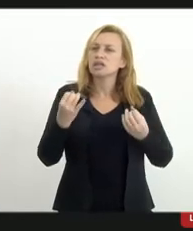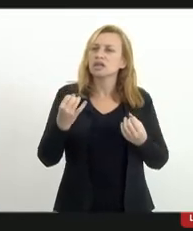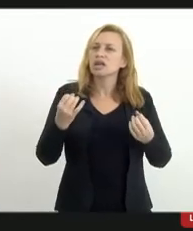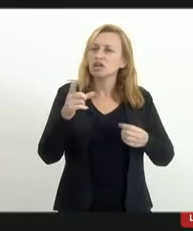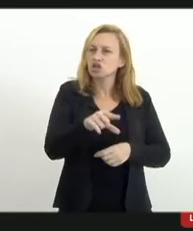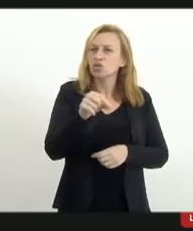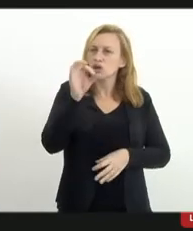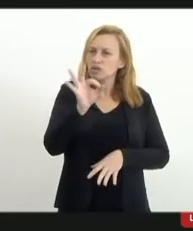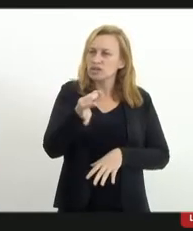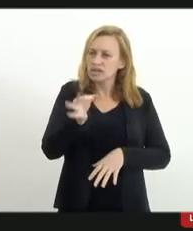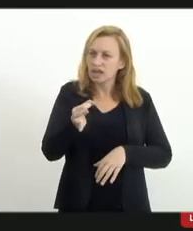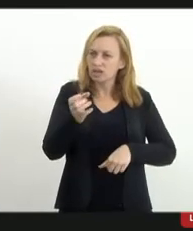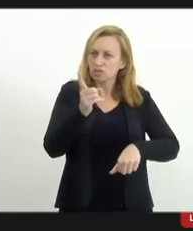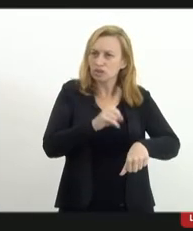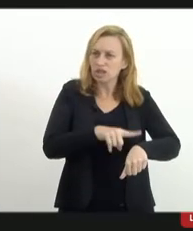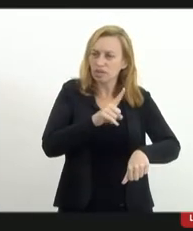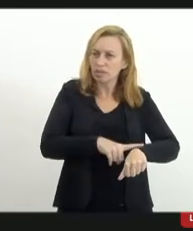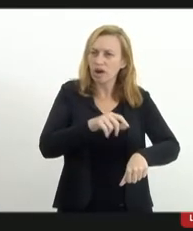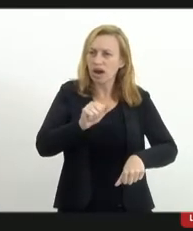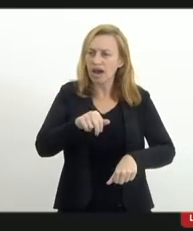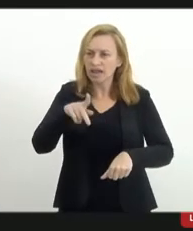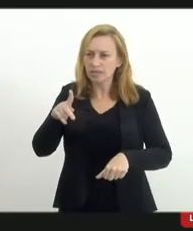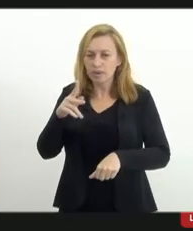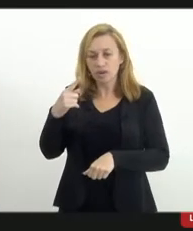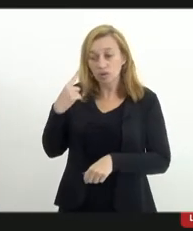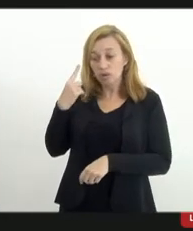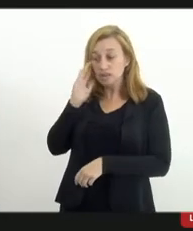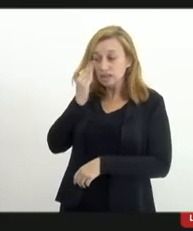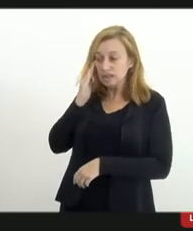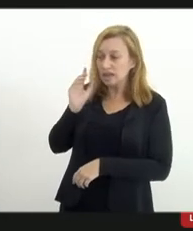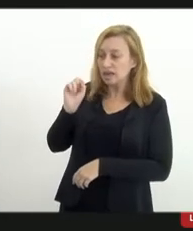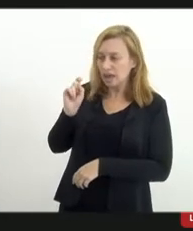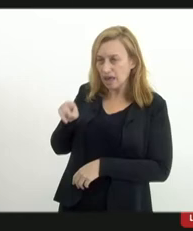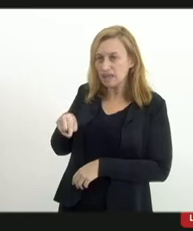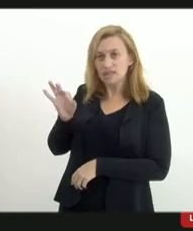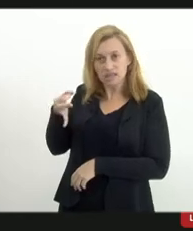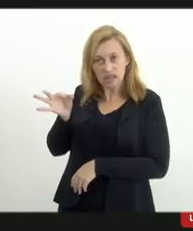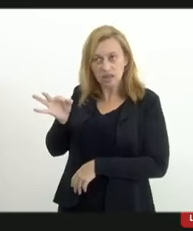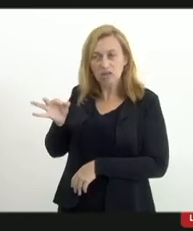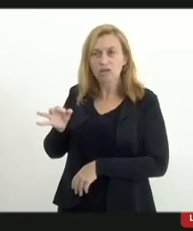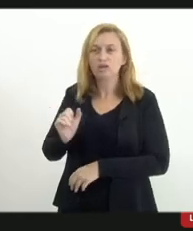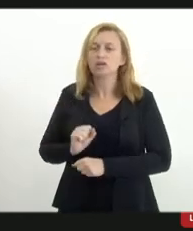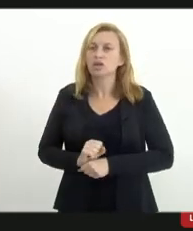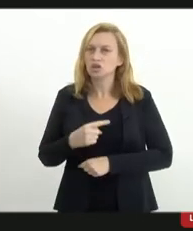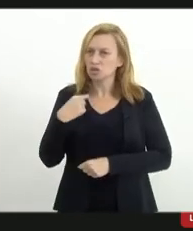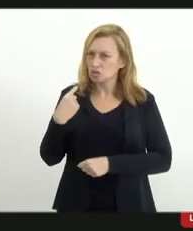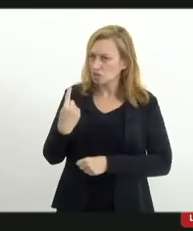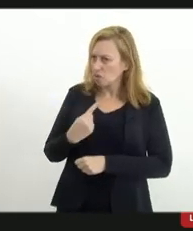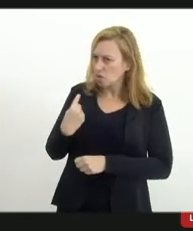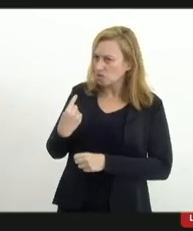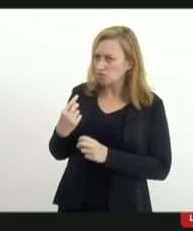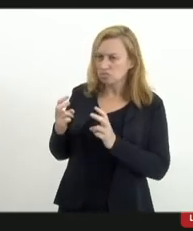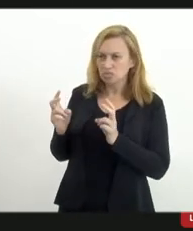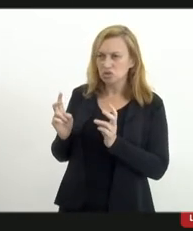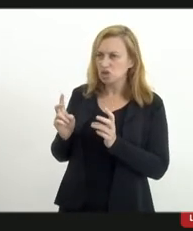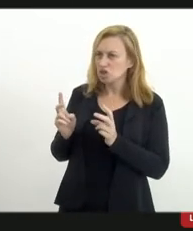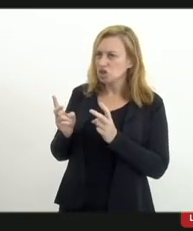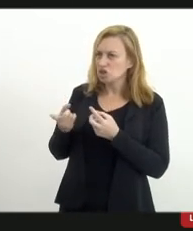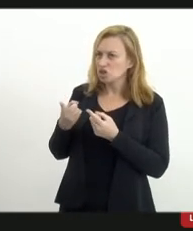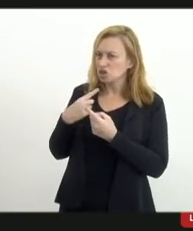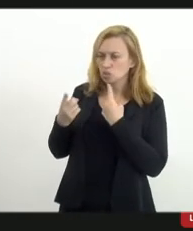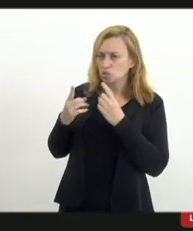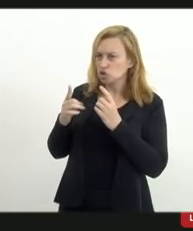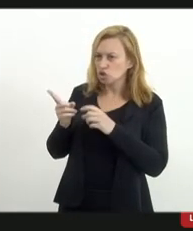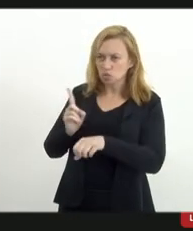E se o prazo da ANP for um prazo que nós entendermos que é um prazo correto, é lógico que a gente não vai brigar com a ANP em relação ao prazo que eles